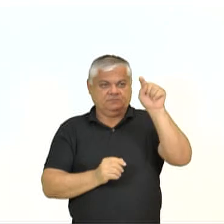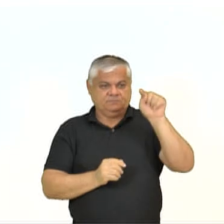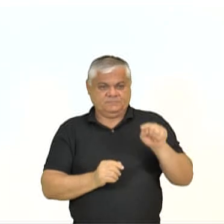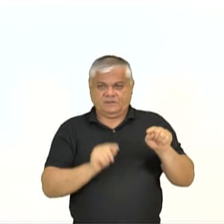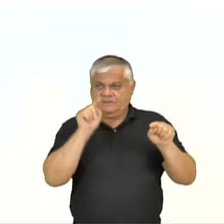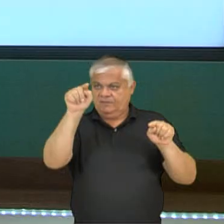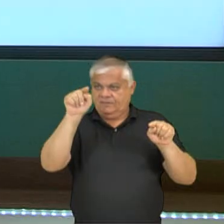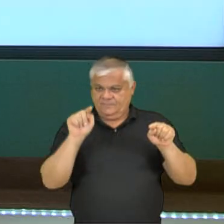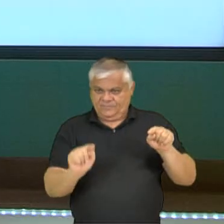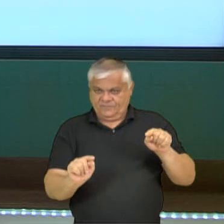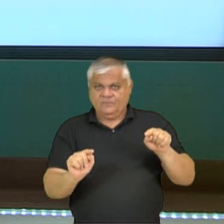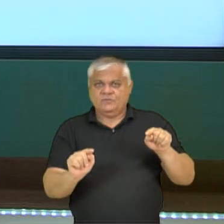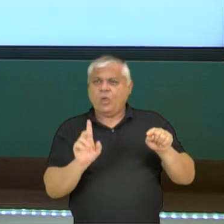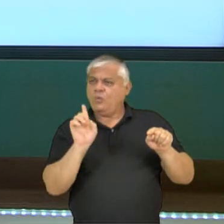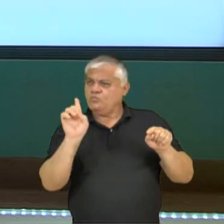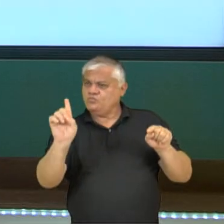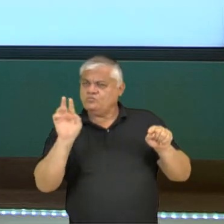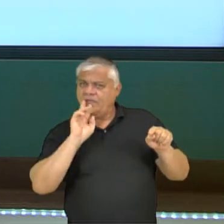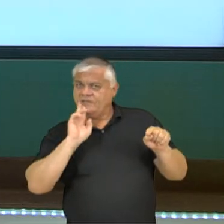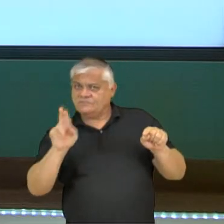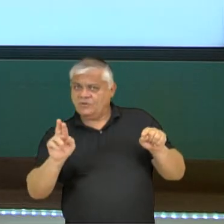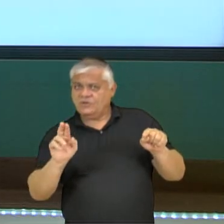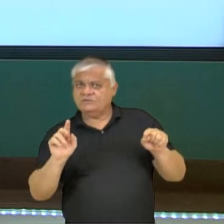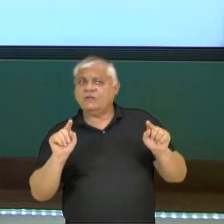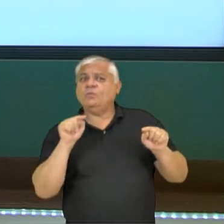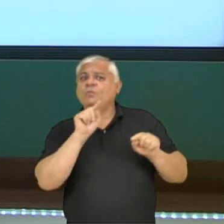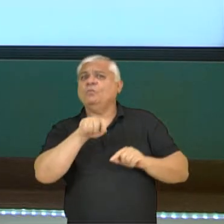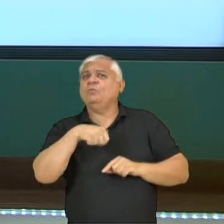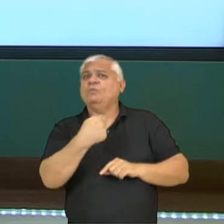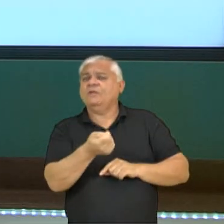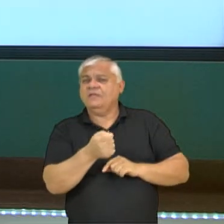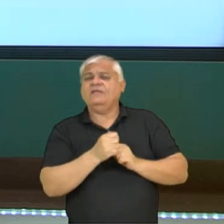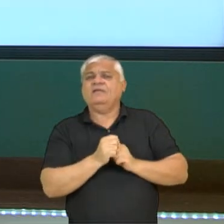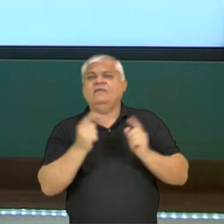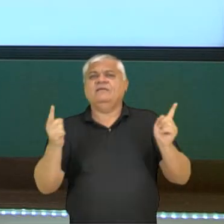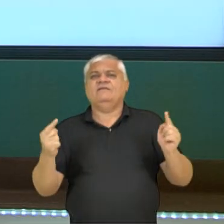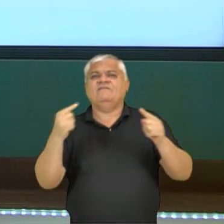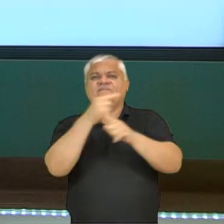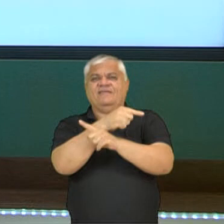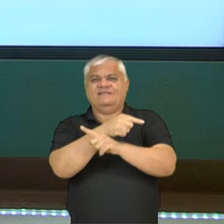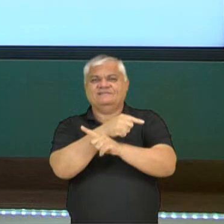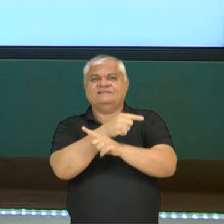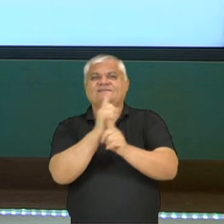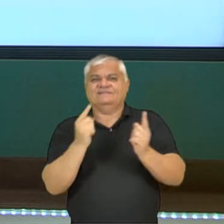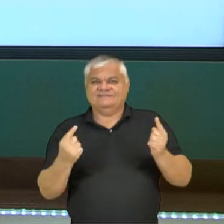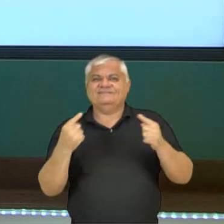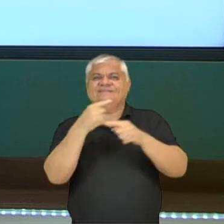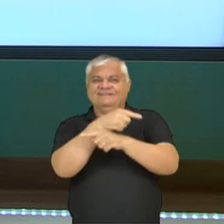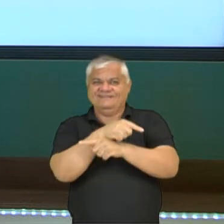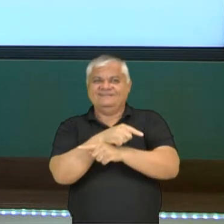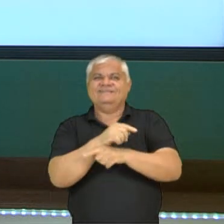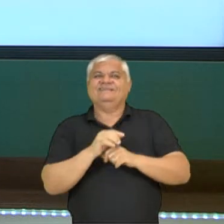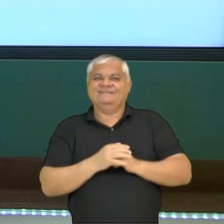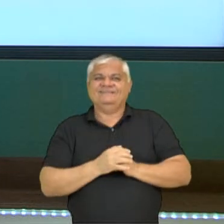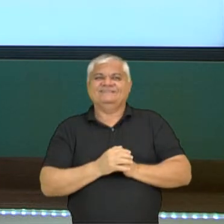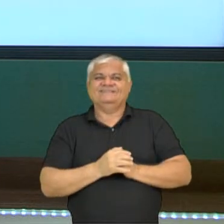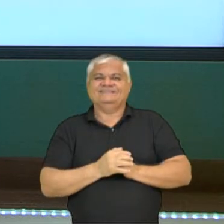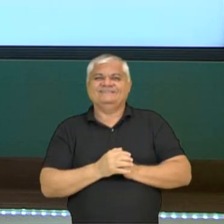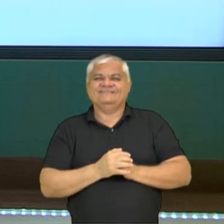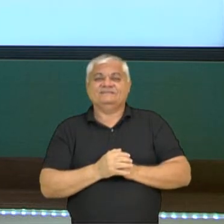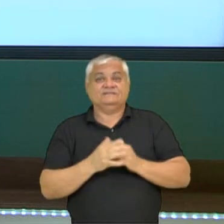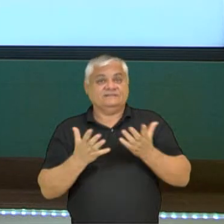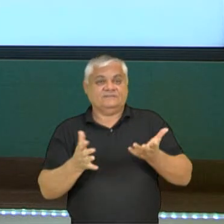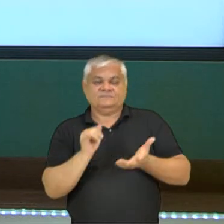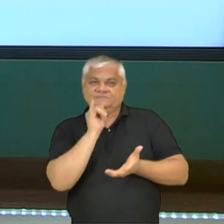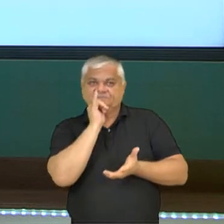resultado, significa que essas frações elas são inversas uma da outra, ok?